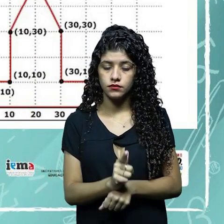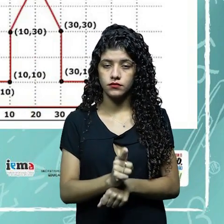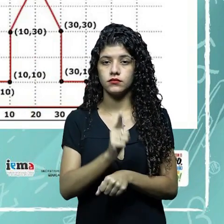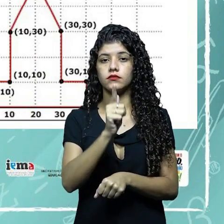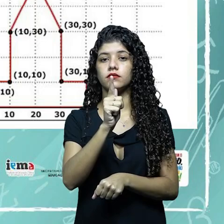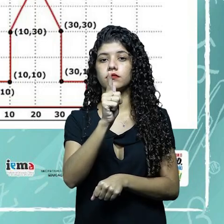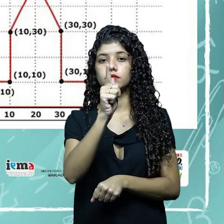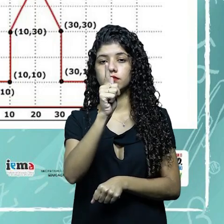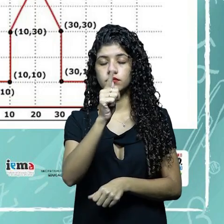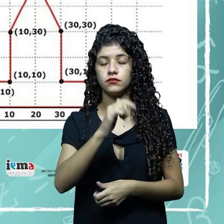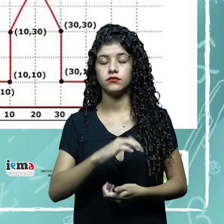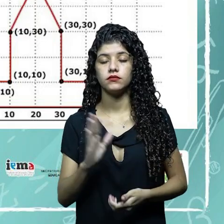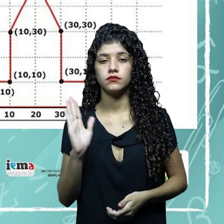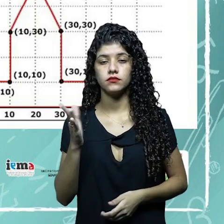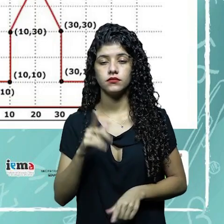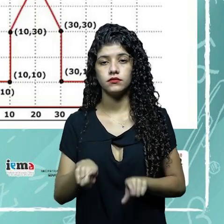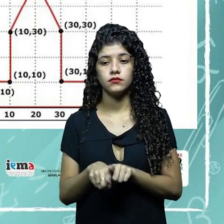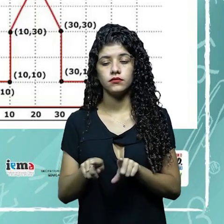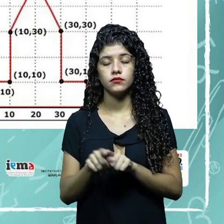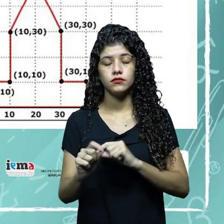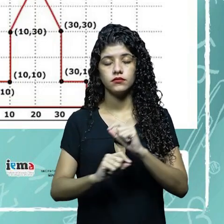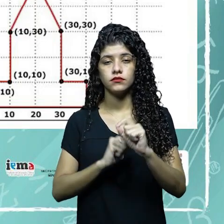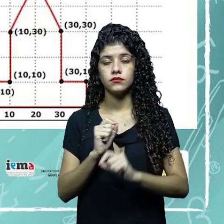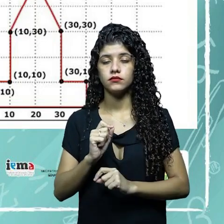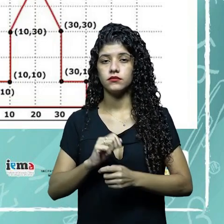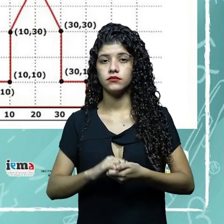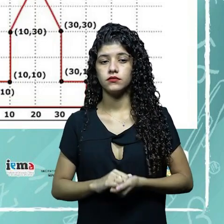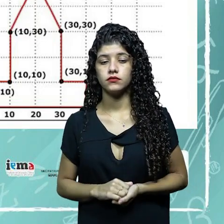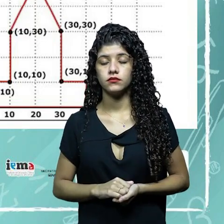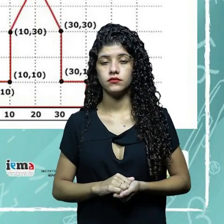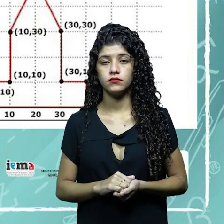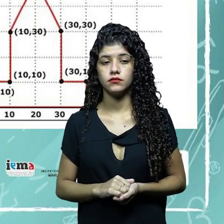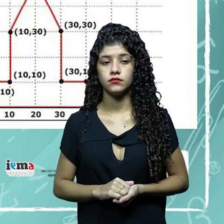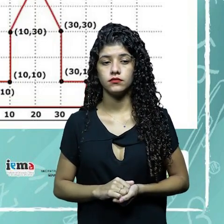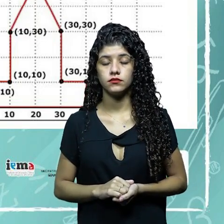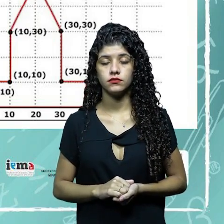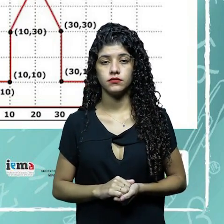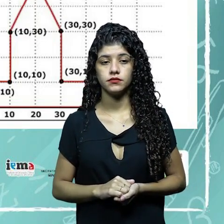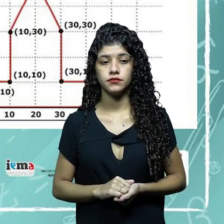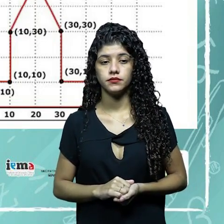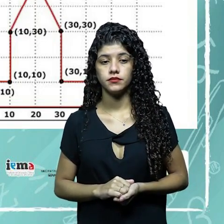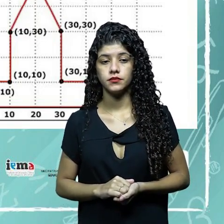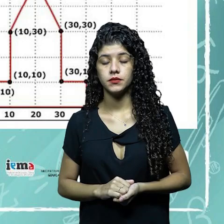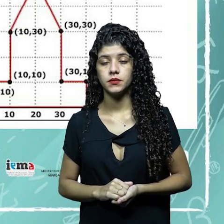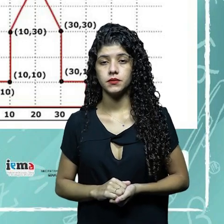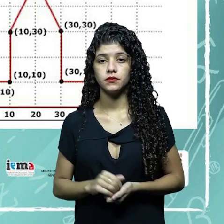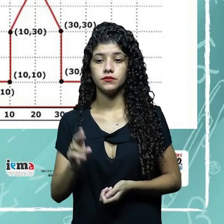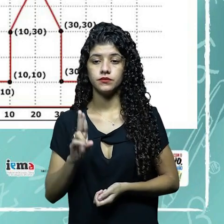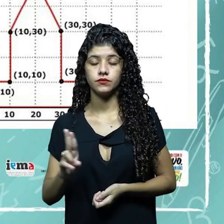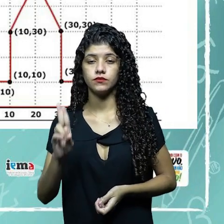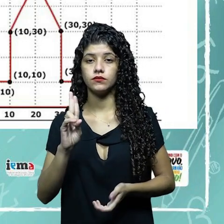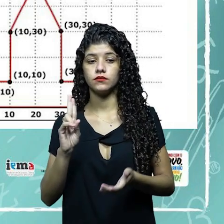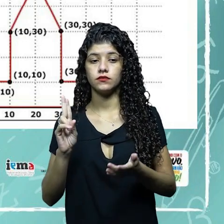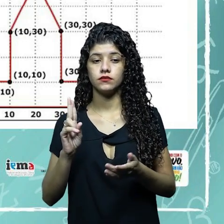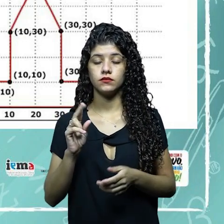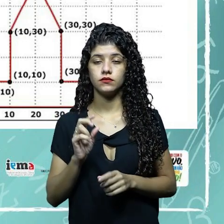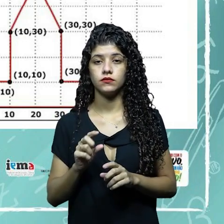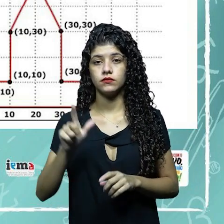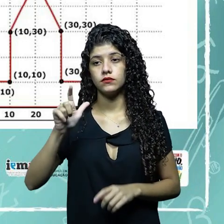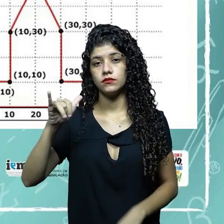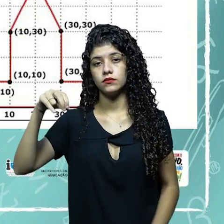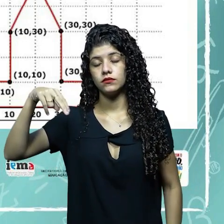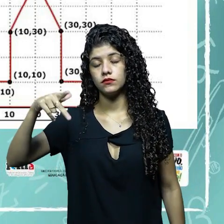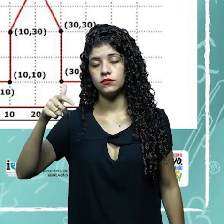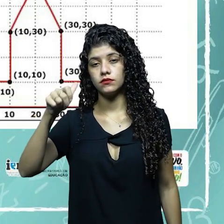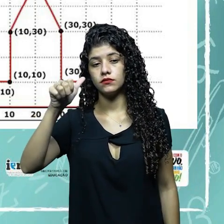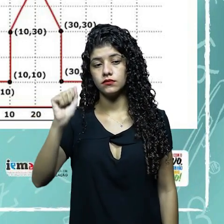mas você vai acionar o comando. Geralmente se trabalha muito, gente, com o comando linha, tá? Então você vai acionar